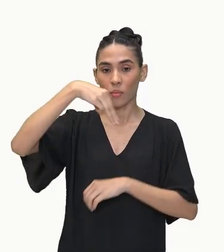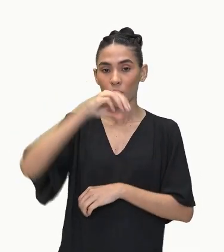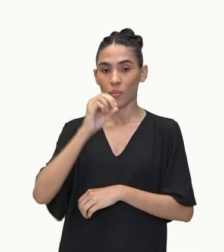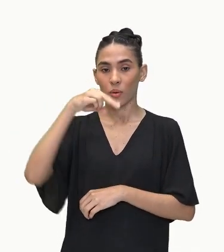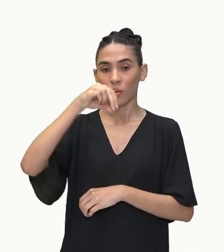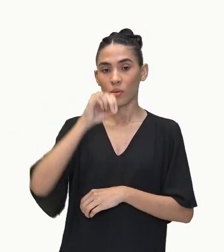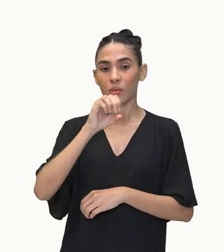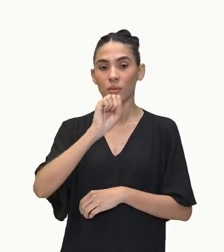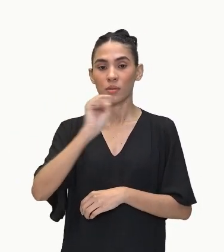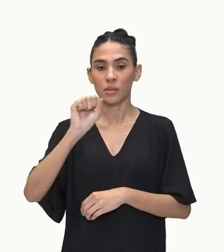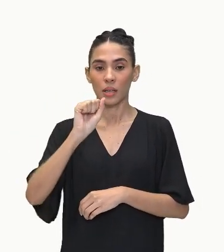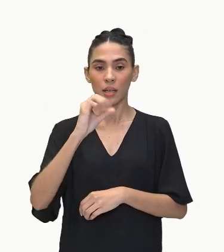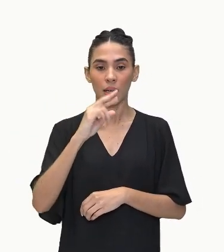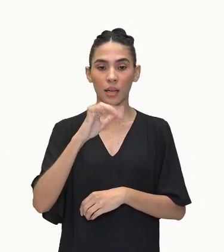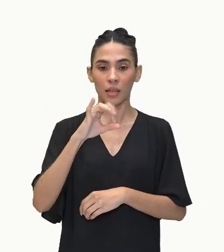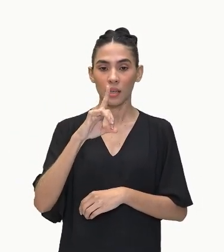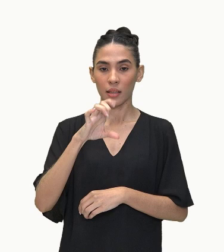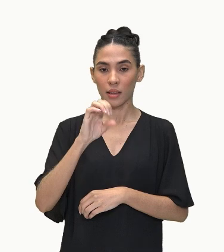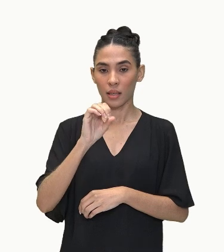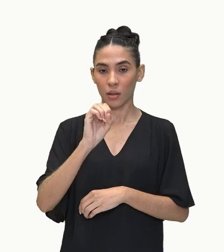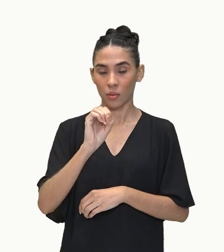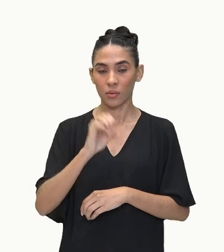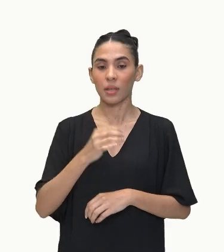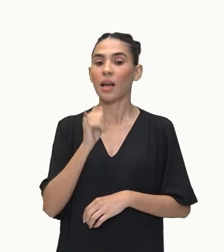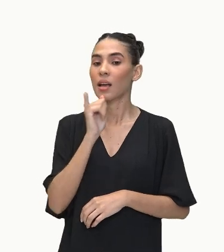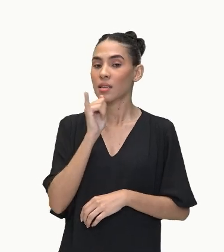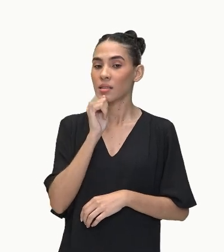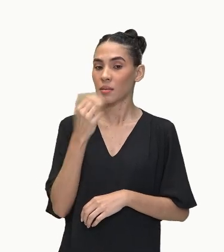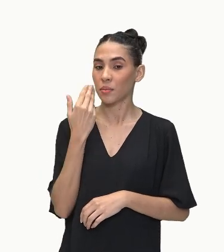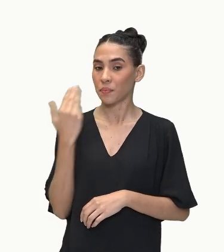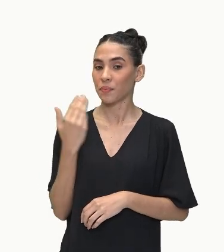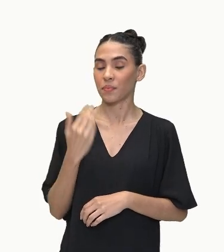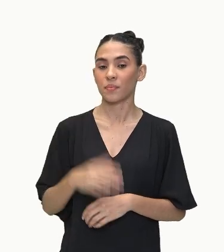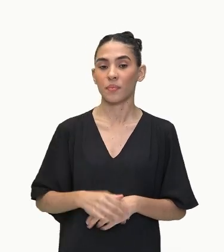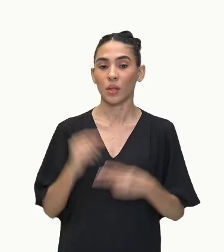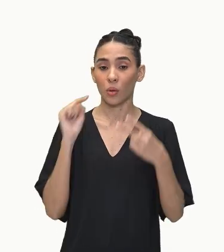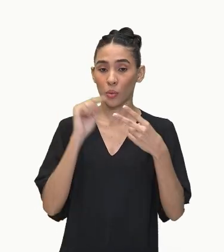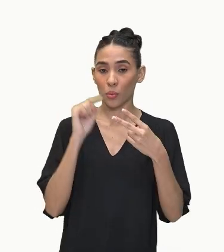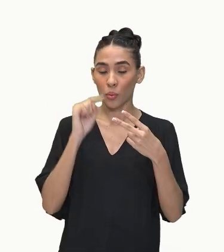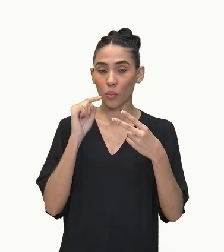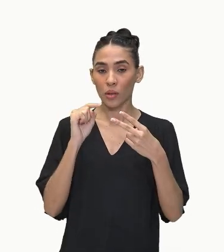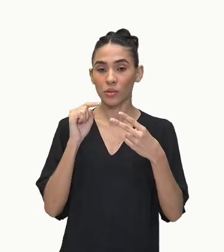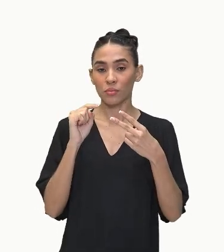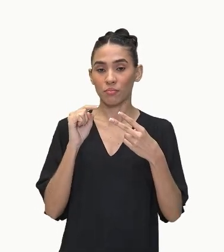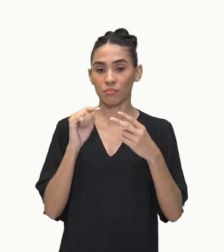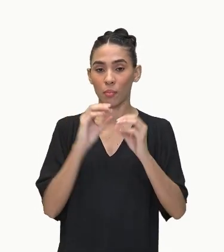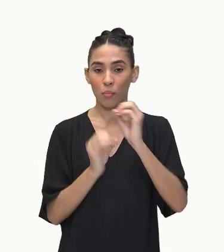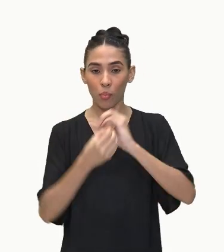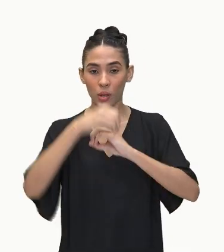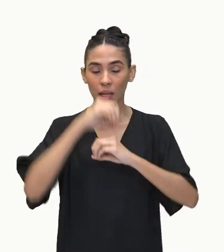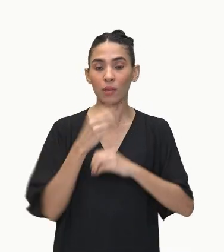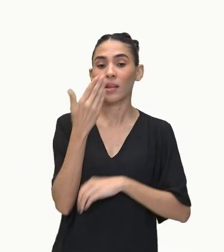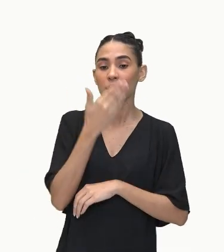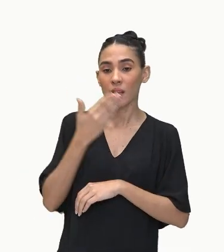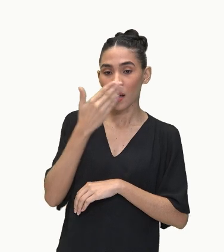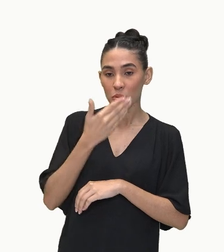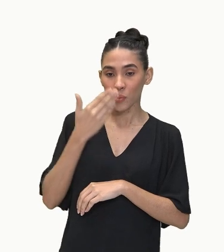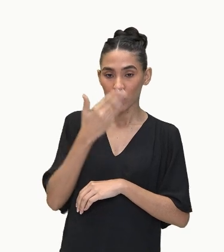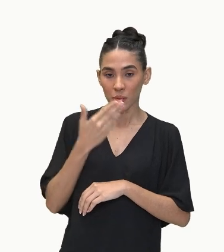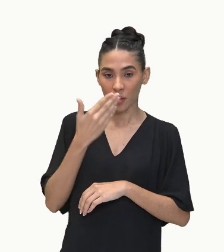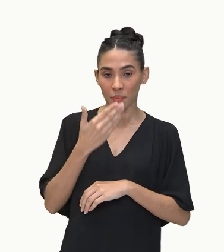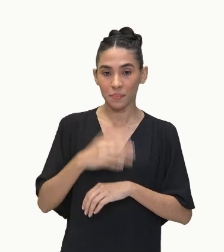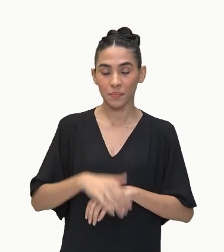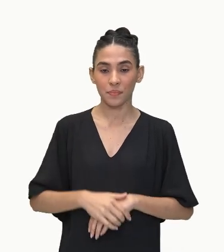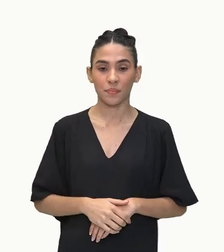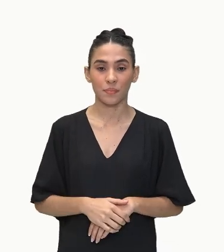de monossacarídeos. Exemplo, 2 moléculas de glicose, né? Ou glicose, frutose, ou